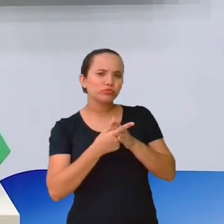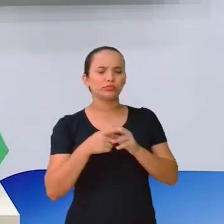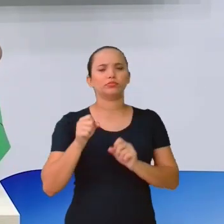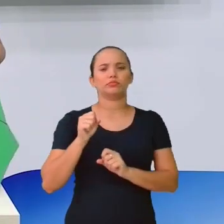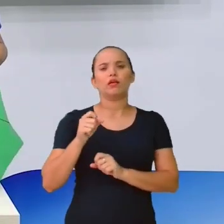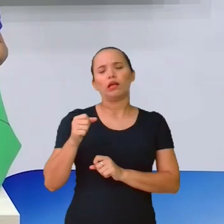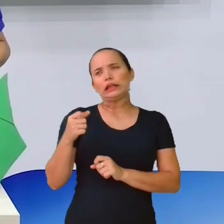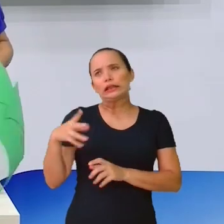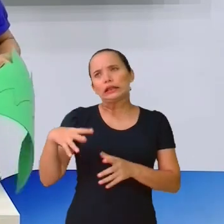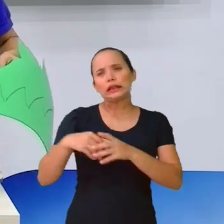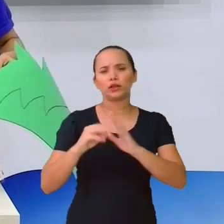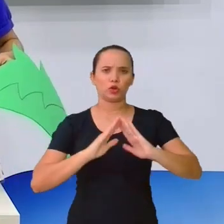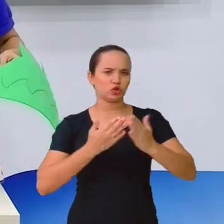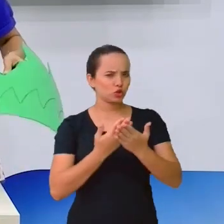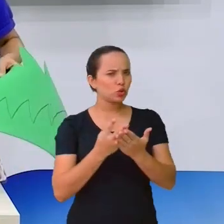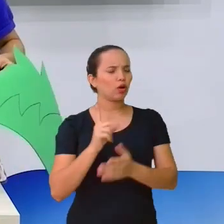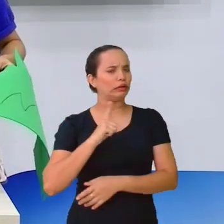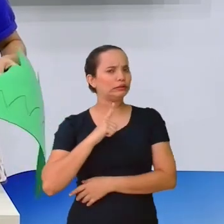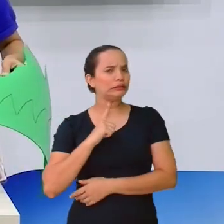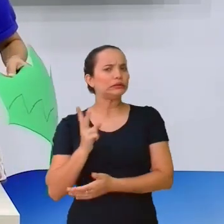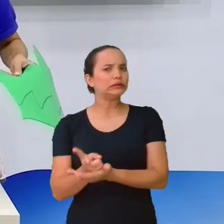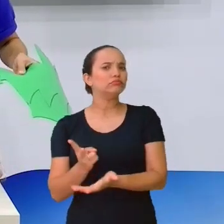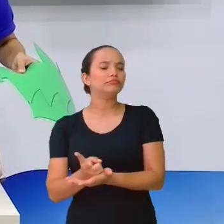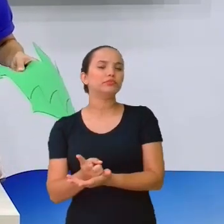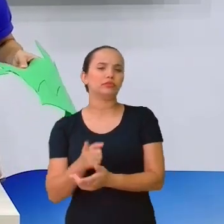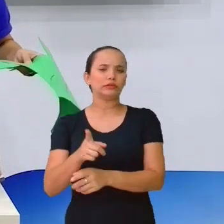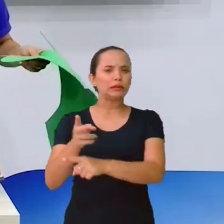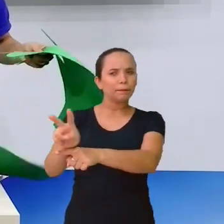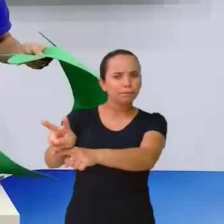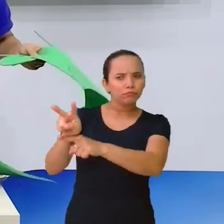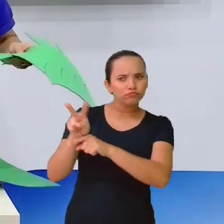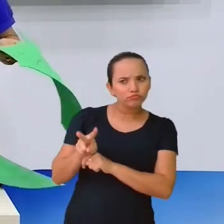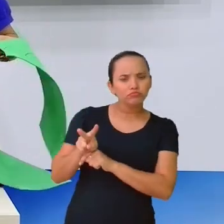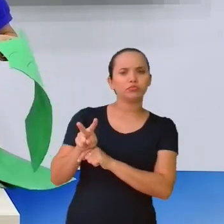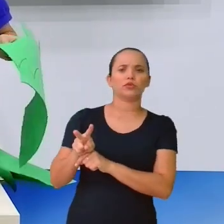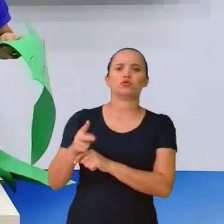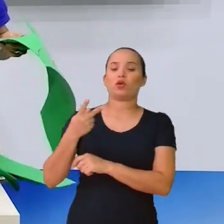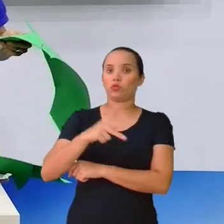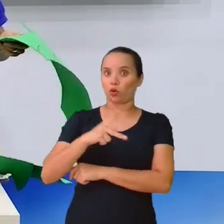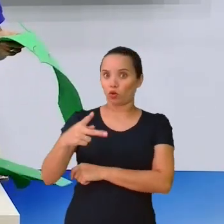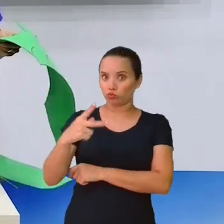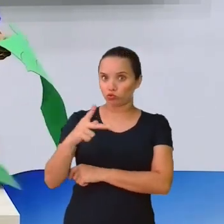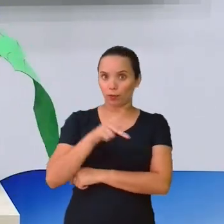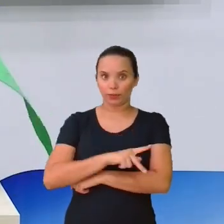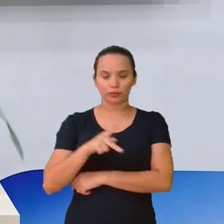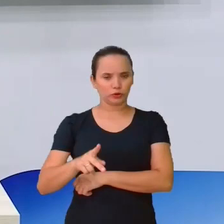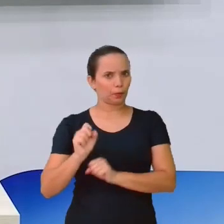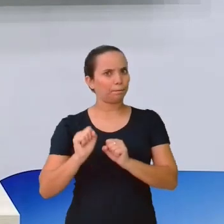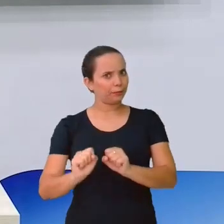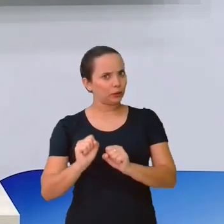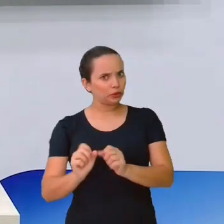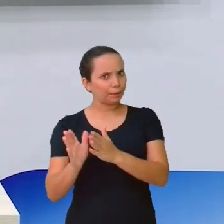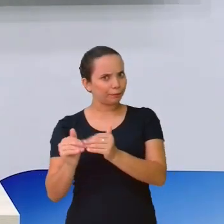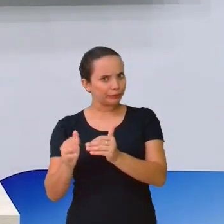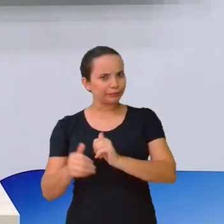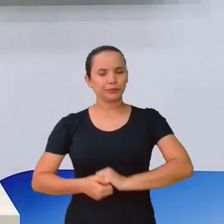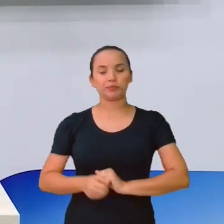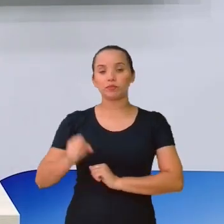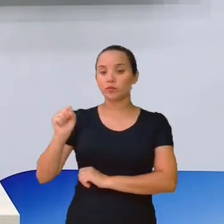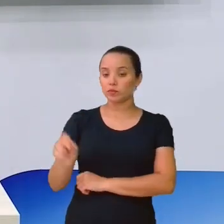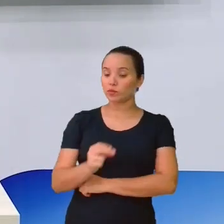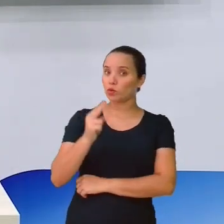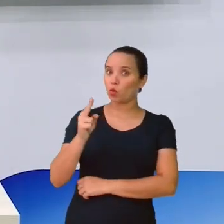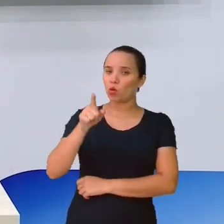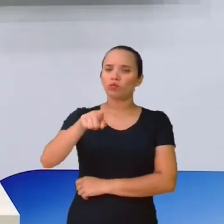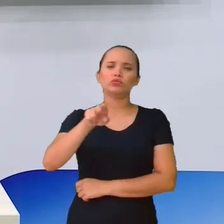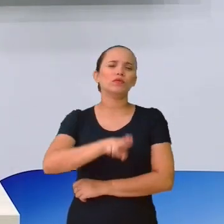tá? Pode pedir emprestado para sua professora. Ou você pode também usar o